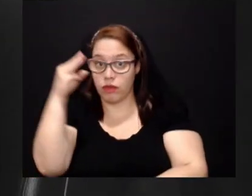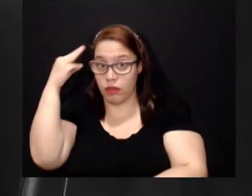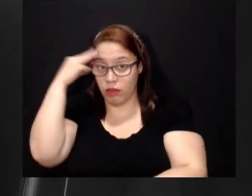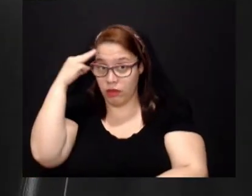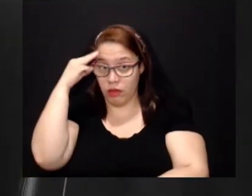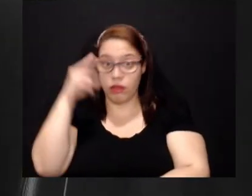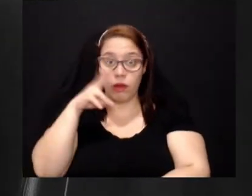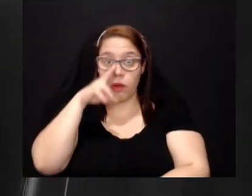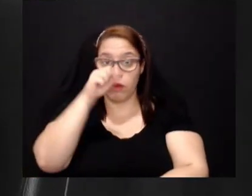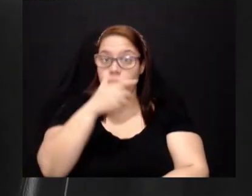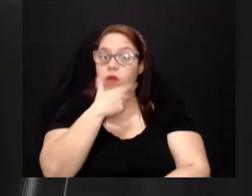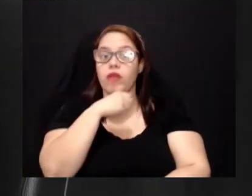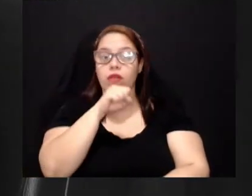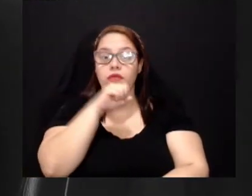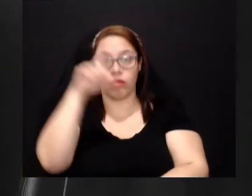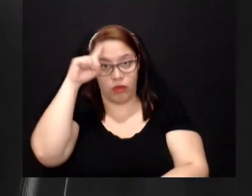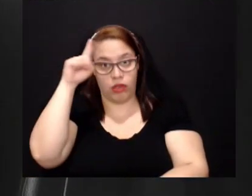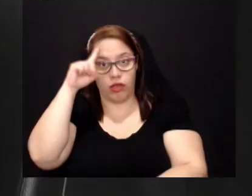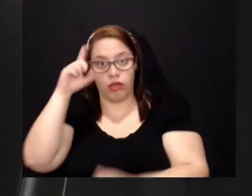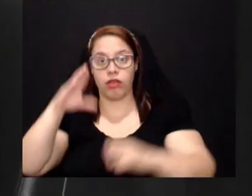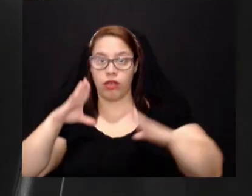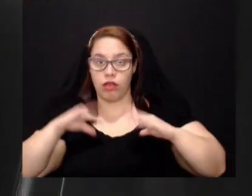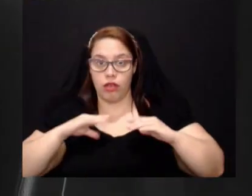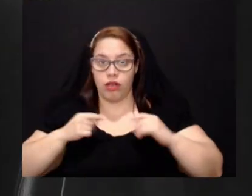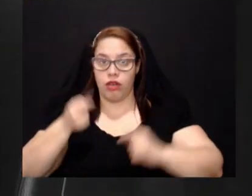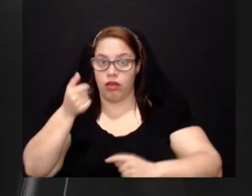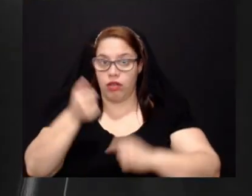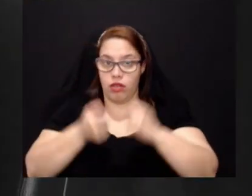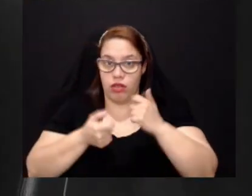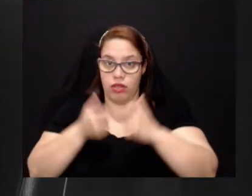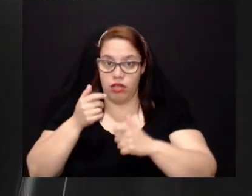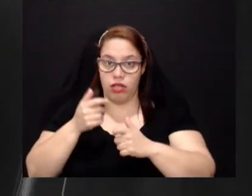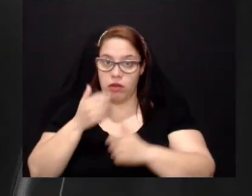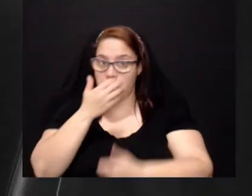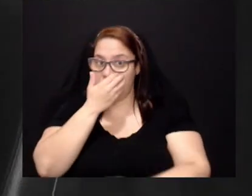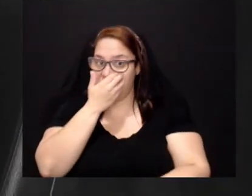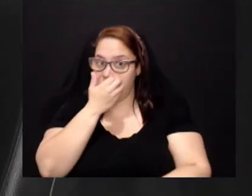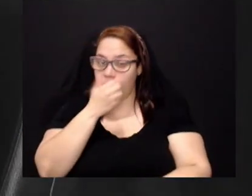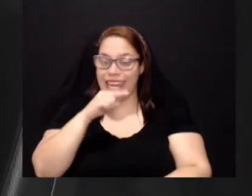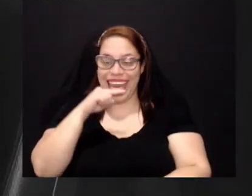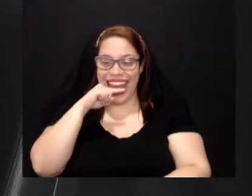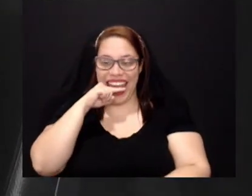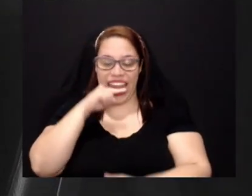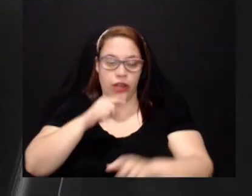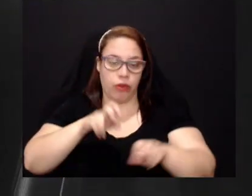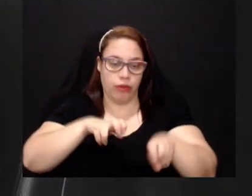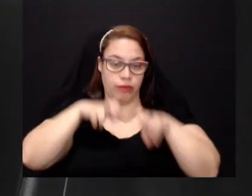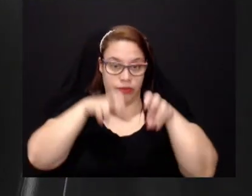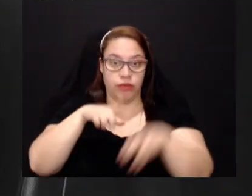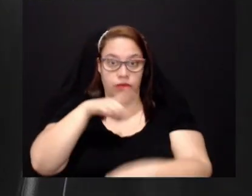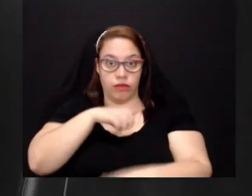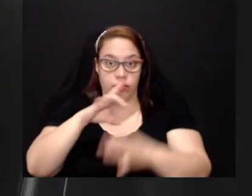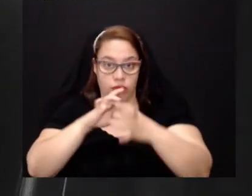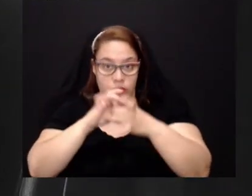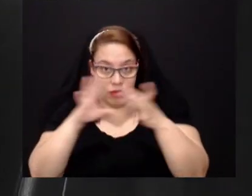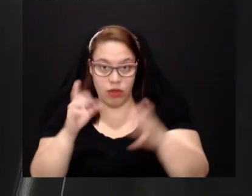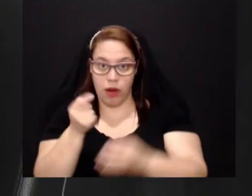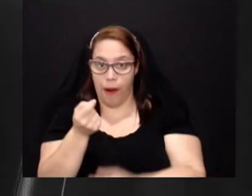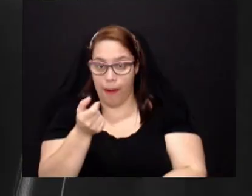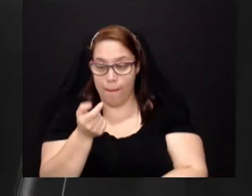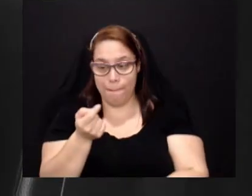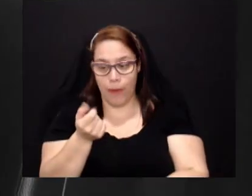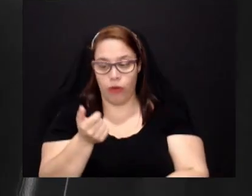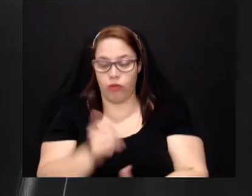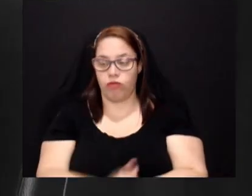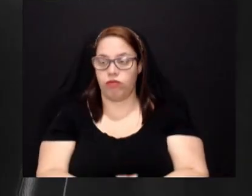pai, num dia de folga, que era raro, porque meu pai era cortador de cana, então, assim, os dias que ele tinha livre eram muito poucos. E eu lembro de um dia